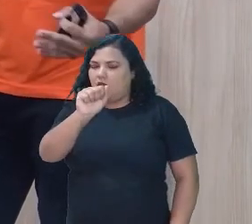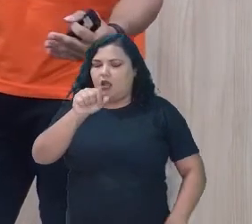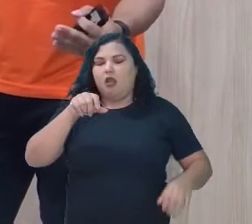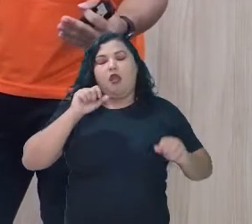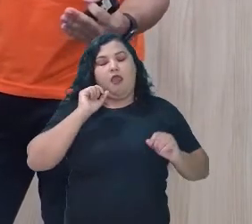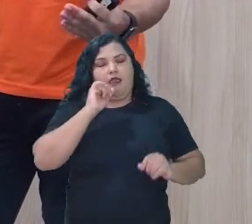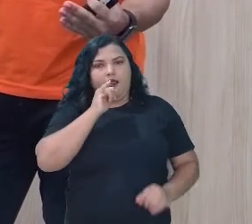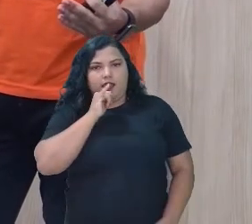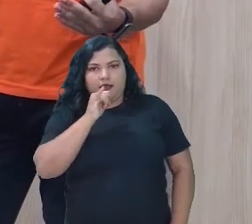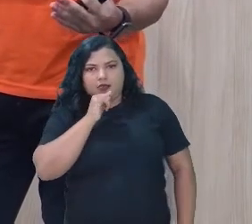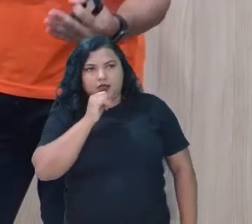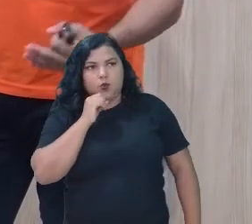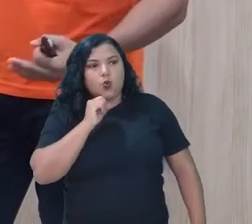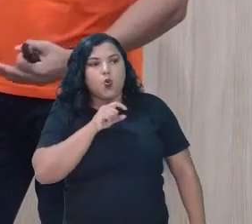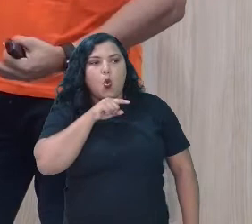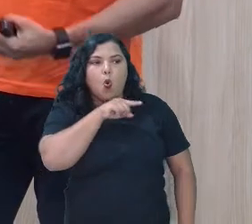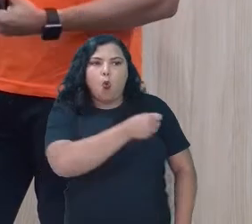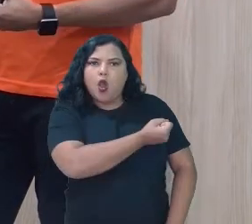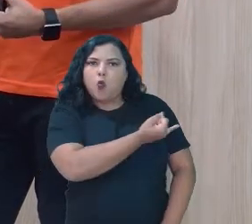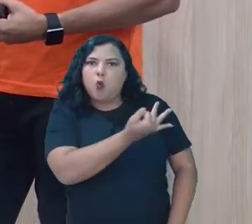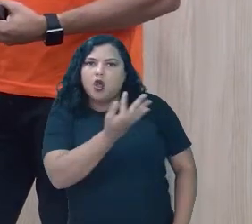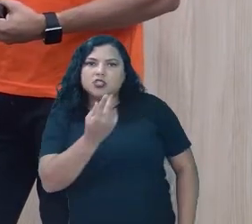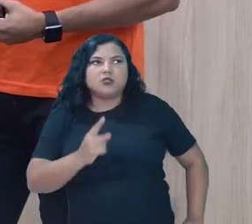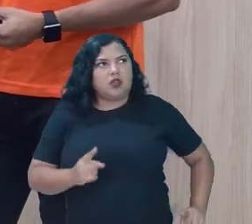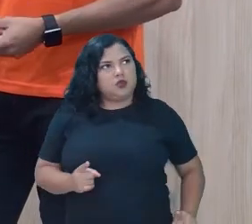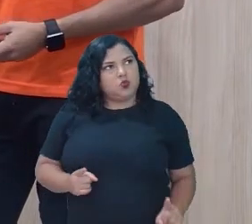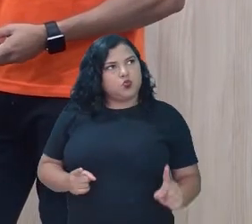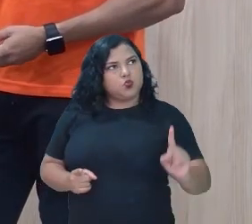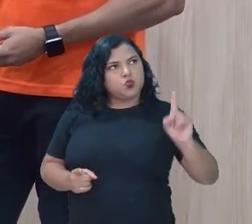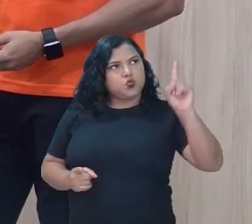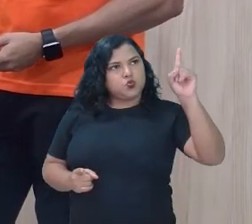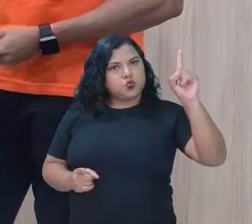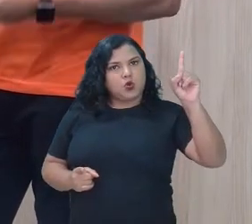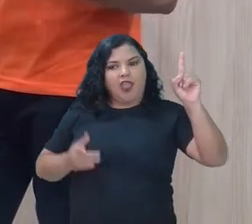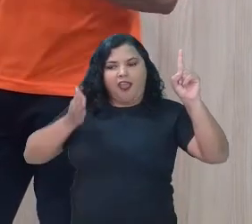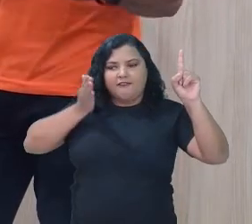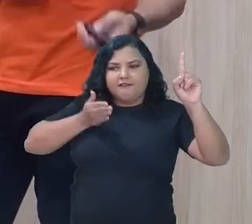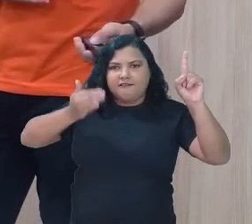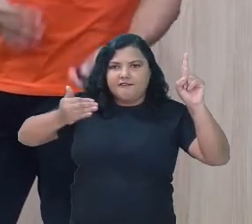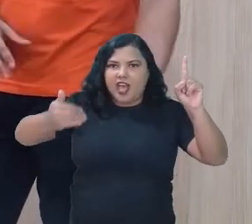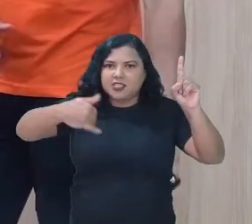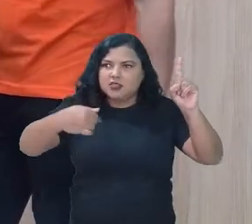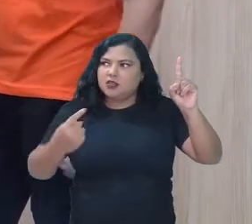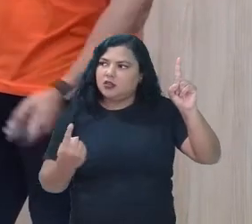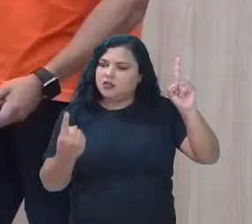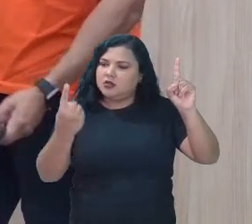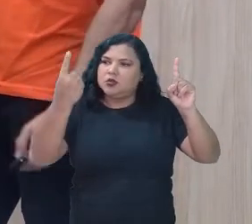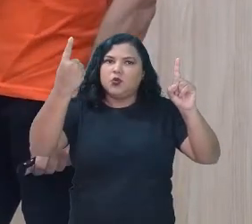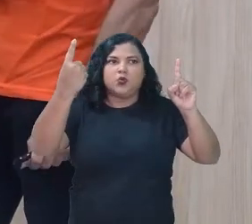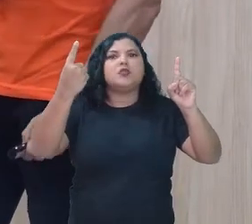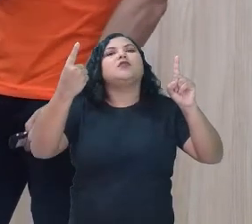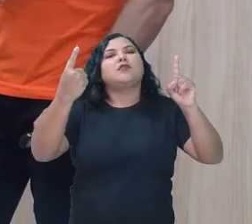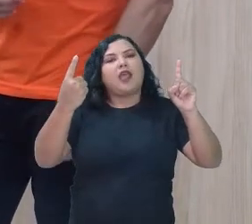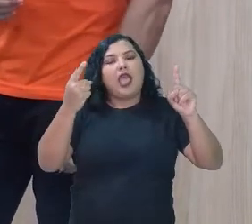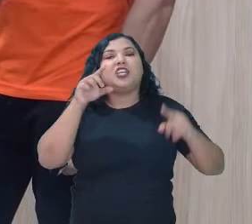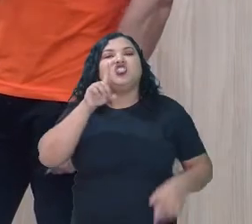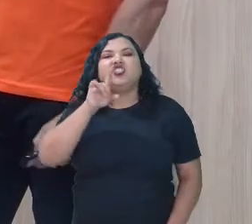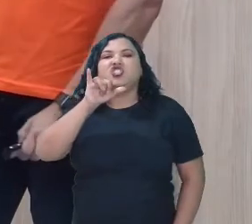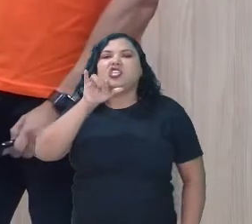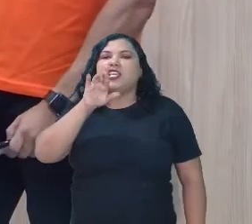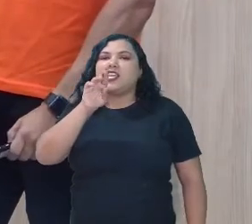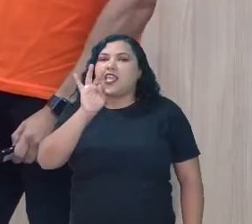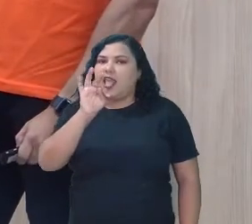aumento a quantidade de ingredientes e aumenta também a quantidade de porções, naquela situação, eu tenho aí